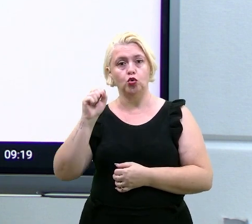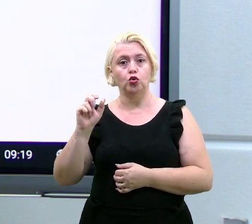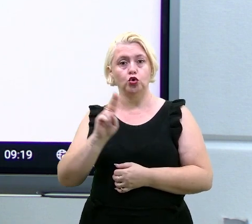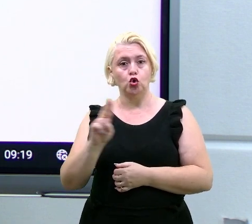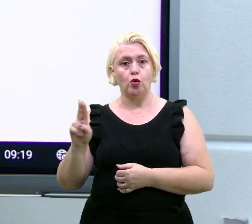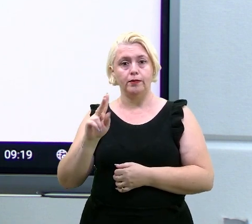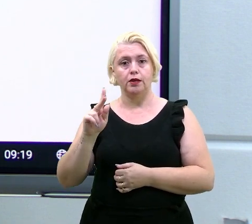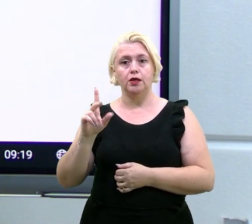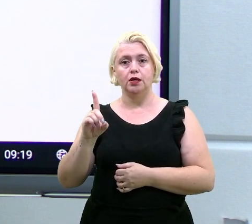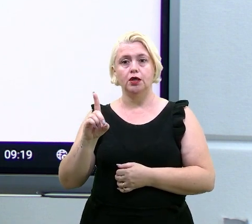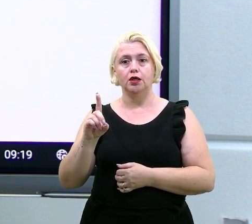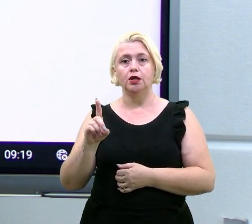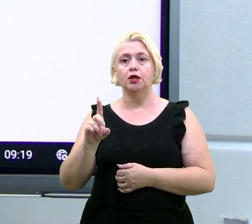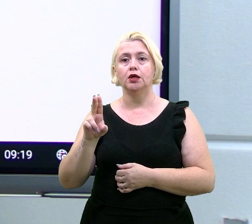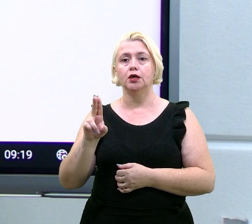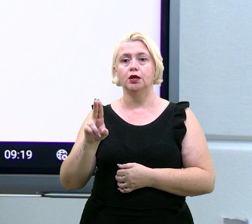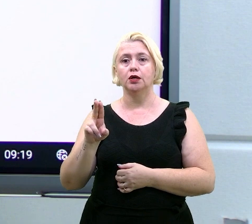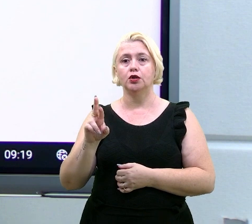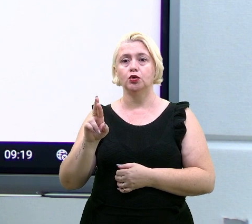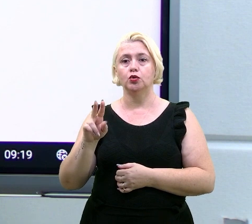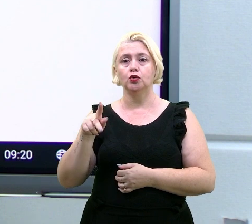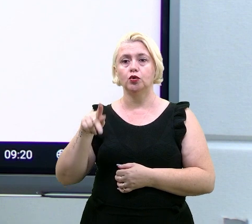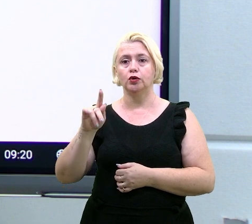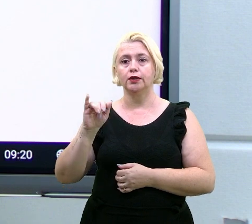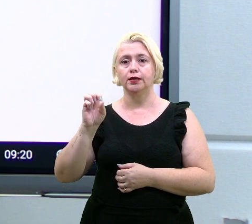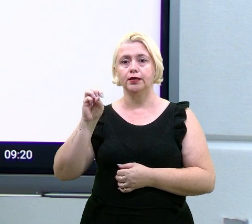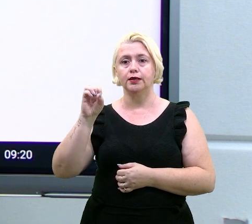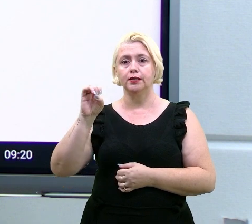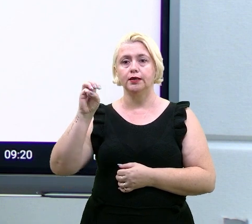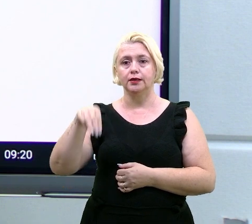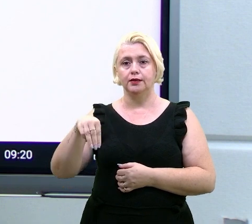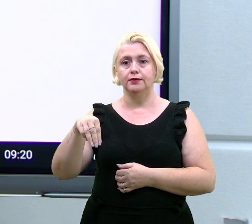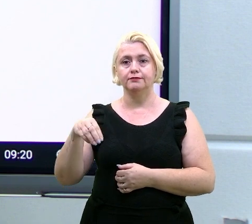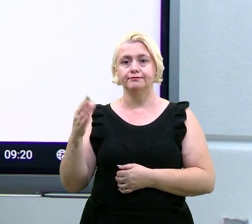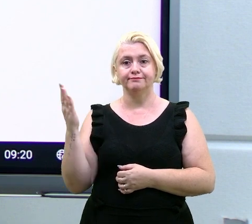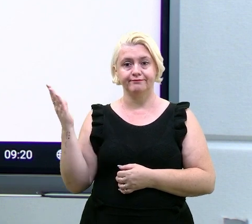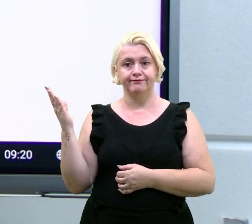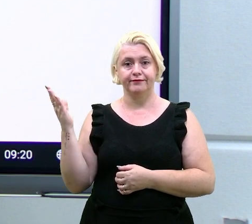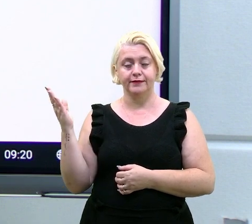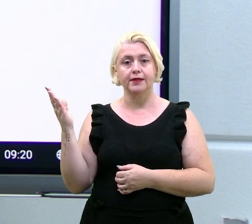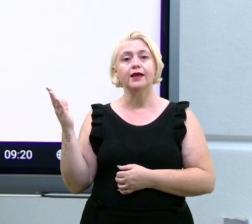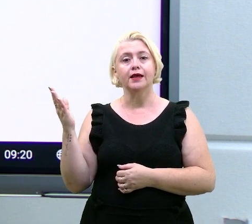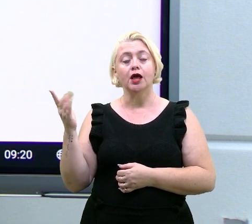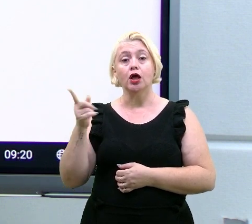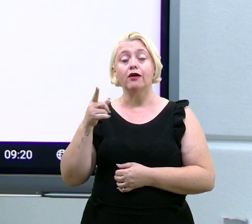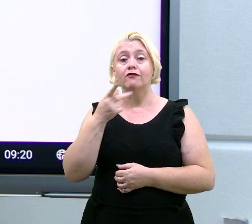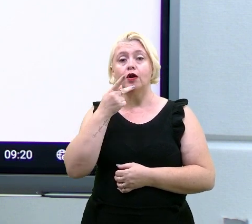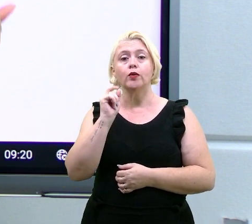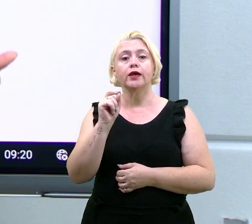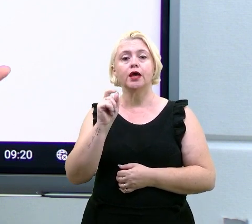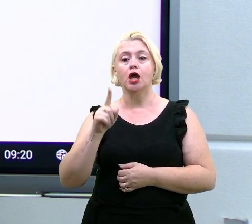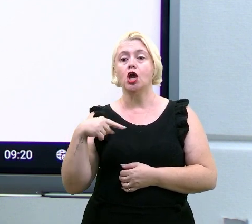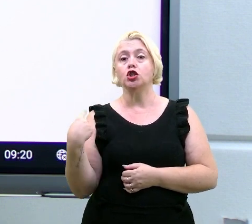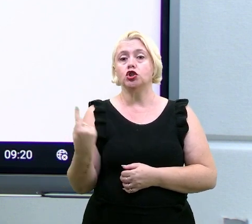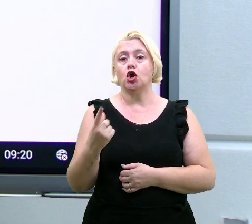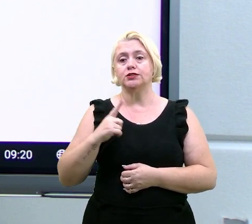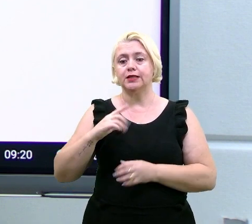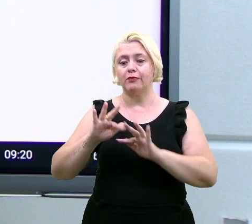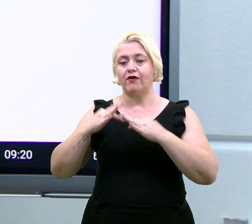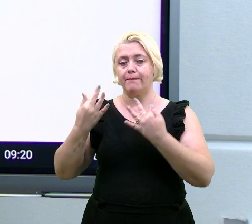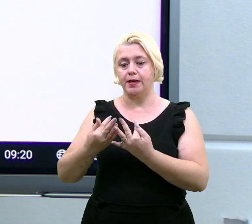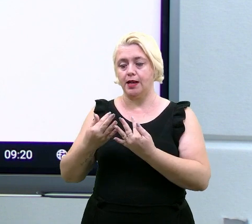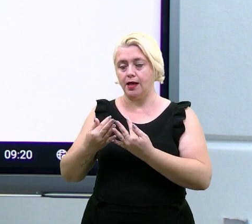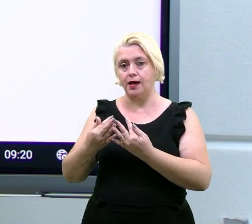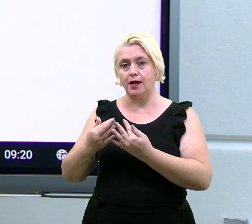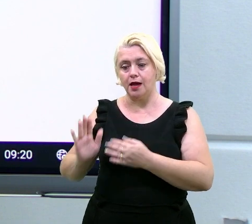que conforme a criação que nós se nós temos uma criação né com a mentalidade machista nós reproduzimos isso e